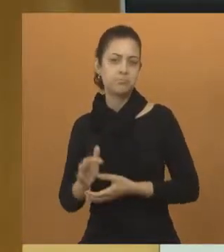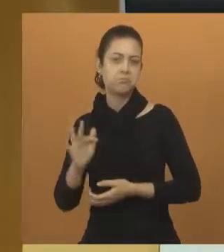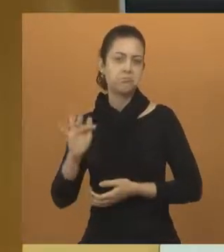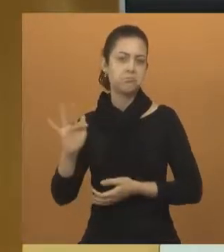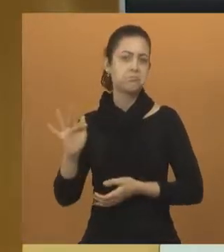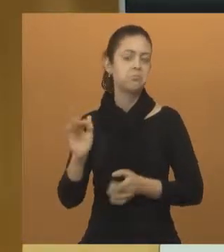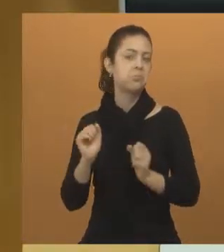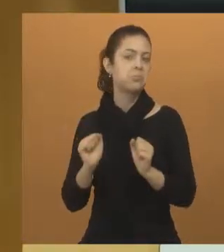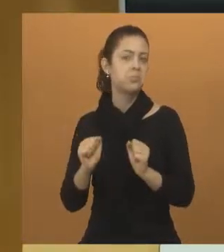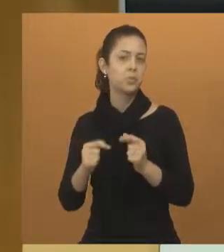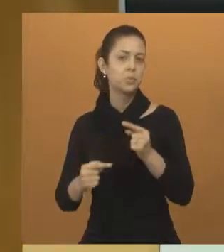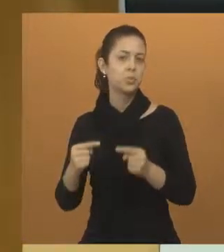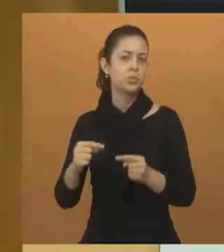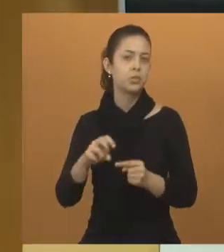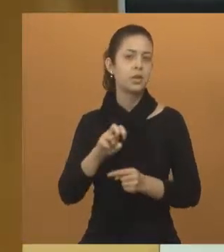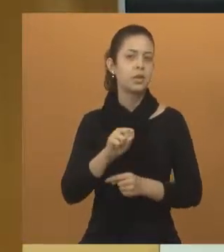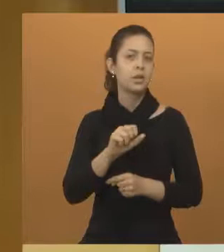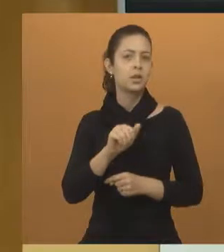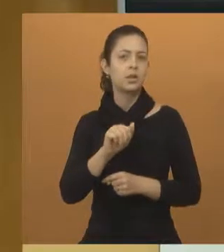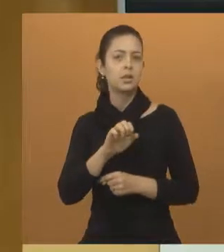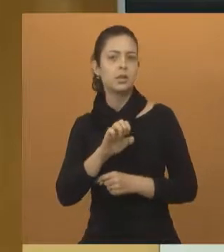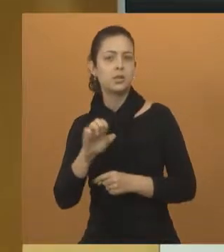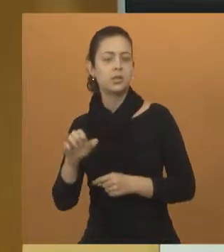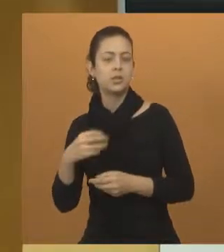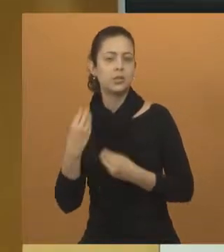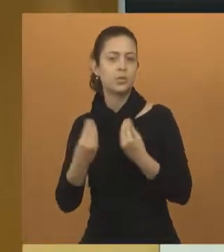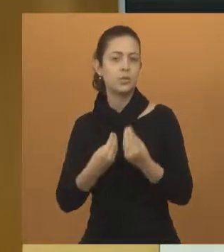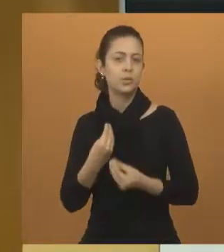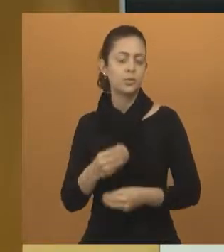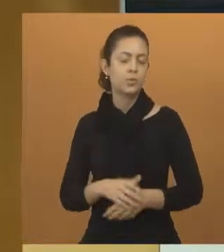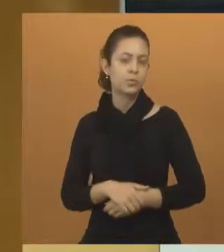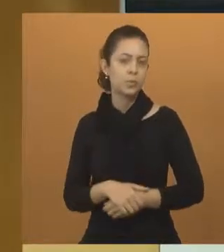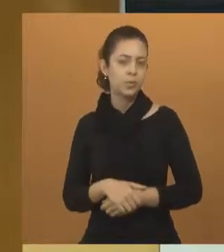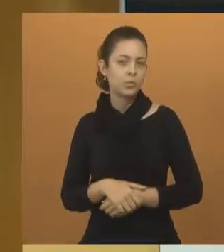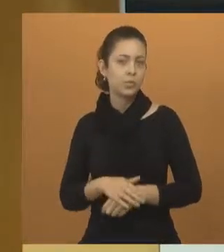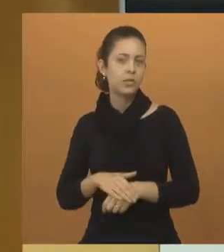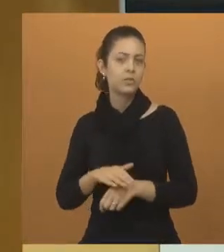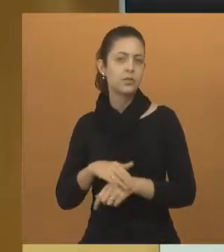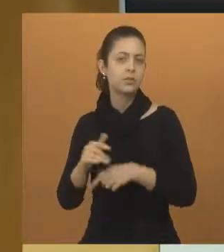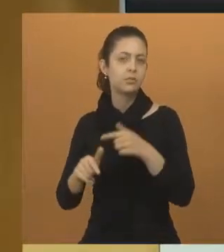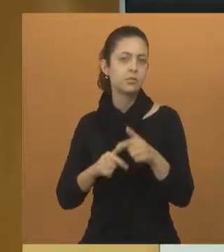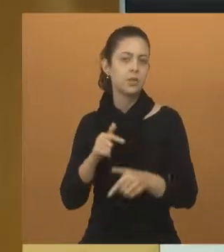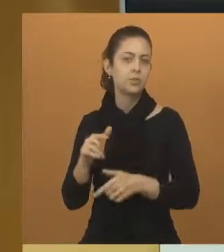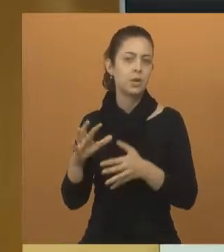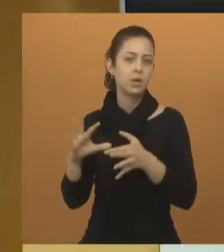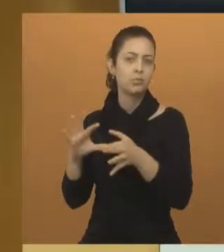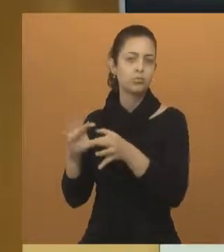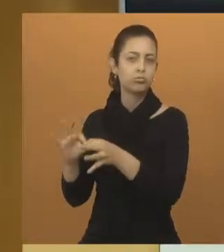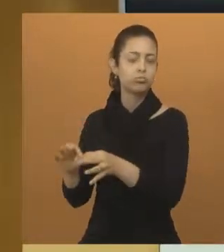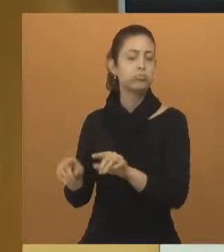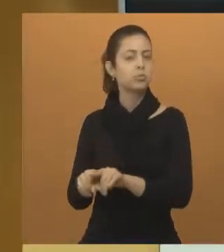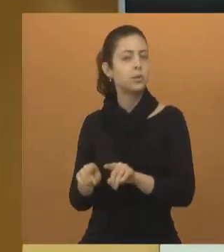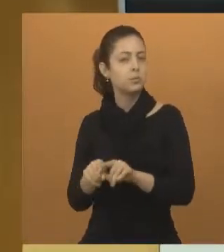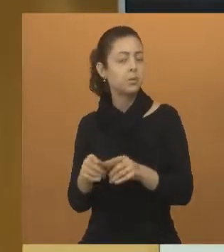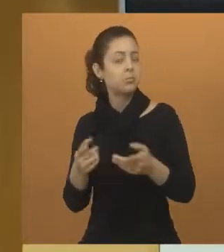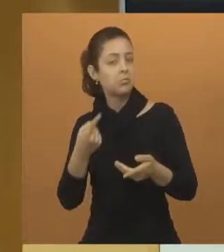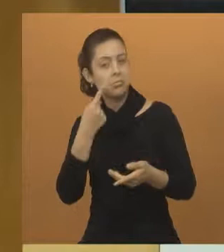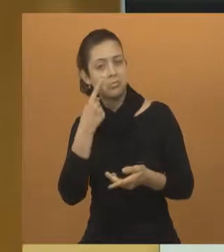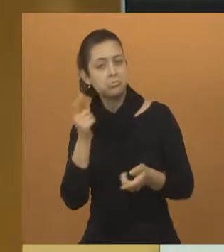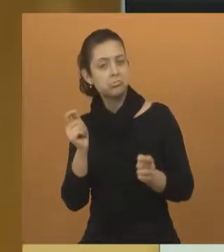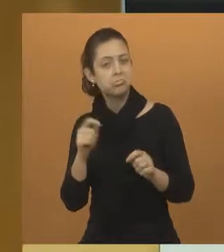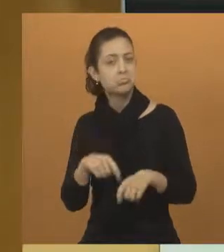futuramente podemos discutir com o SAI para a gente fazer um trabalho juntamente ao SAI também, até mesmo com os